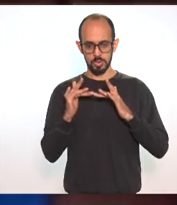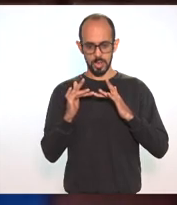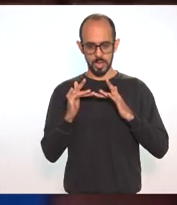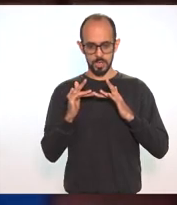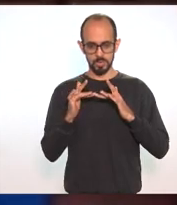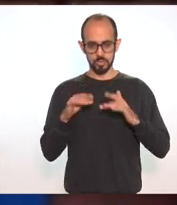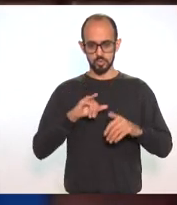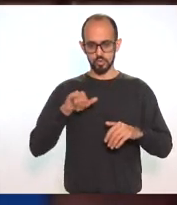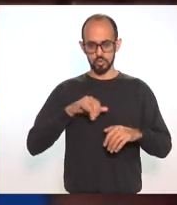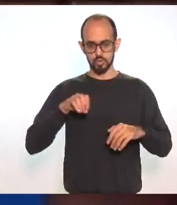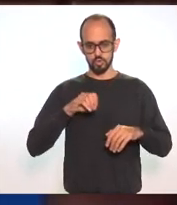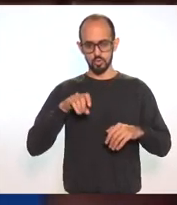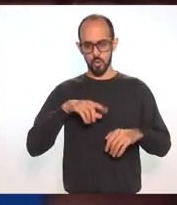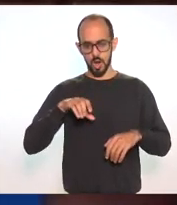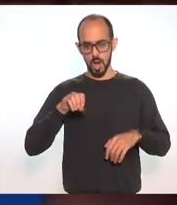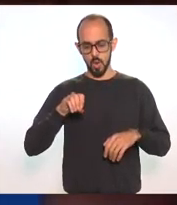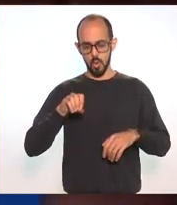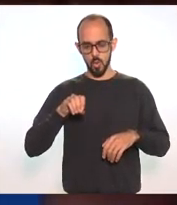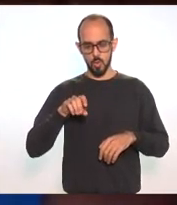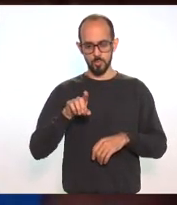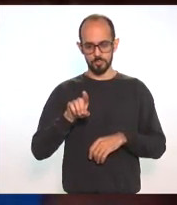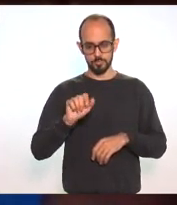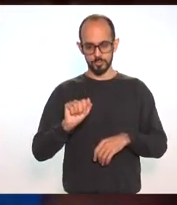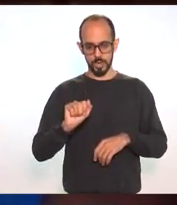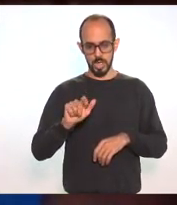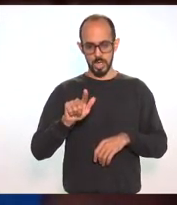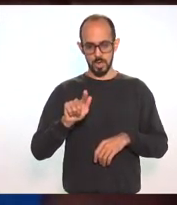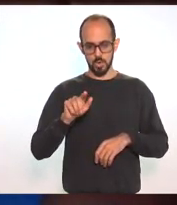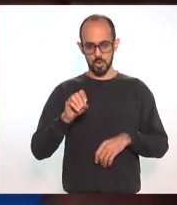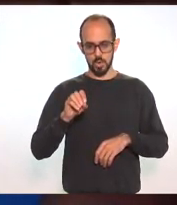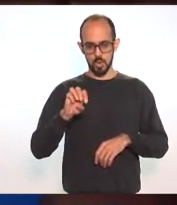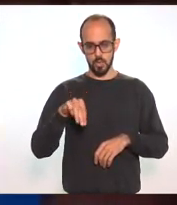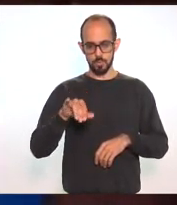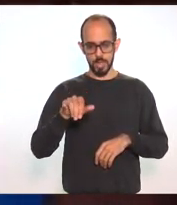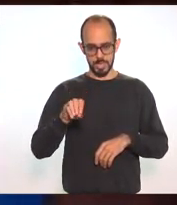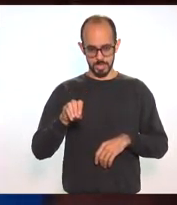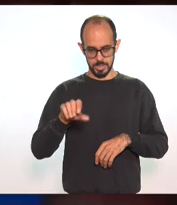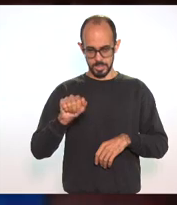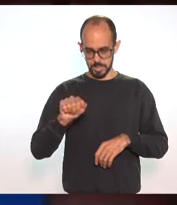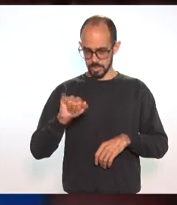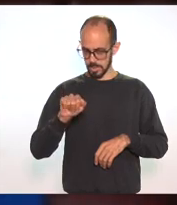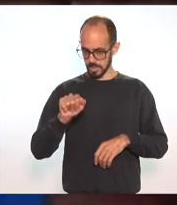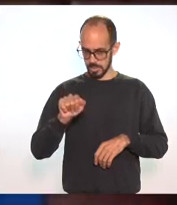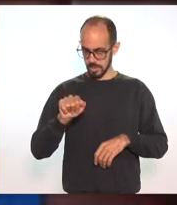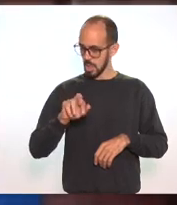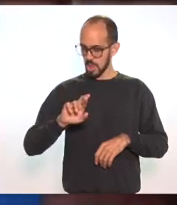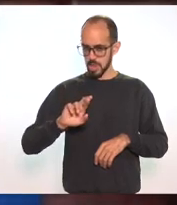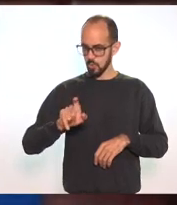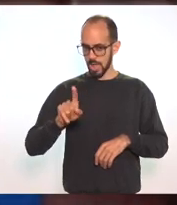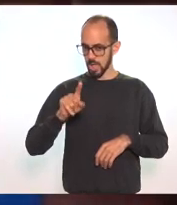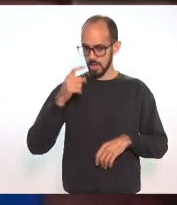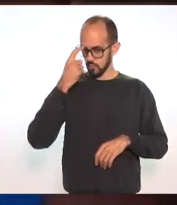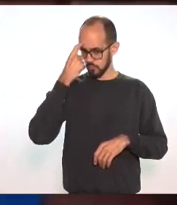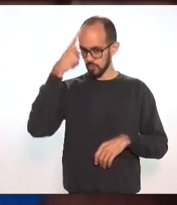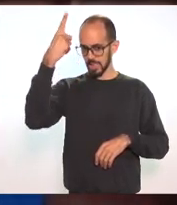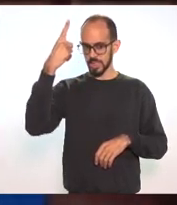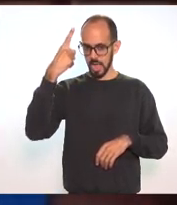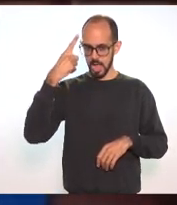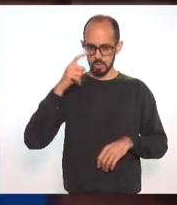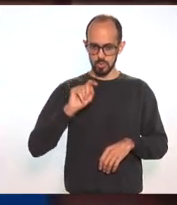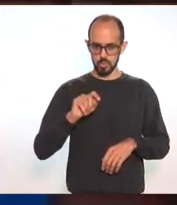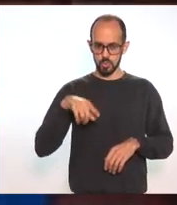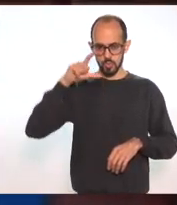Joãozinho da Gomeia. Então, esse projeto ele não sai, né, das cabeças iluminadas dos gabinetes do deputado Luiz Paulo, do